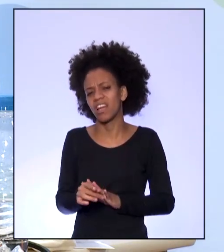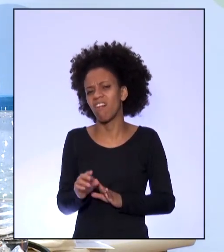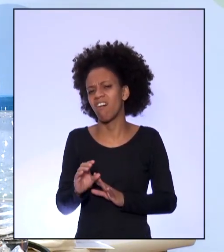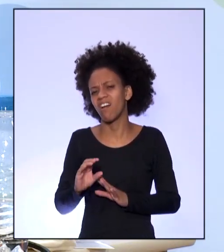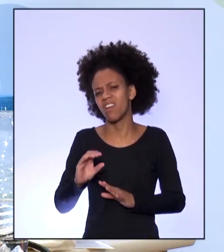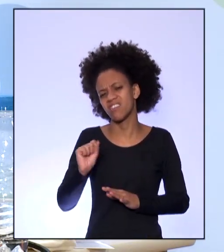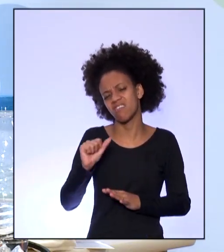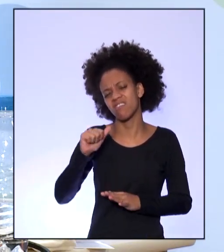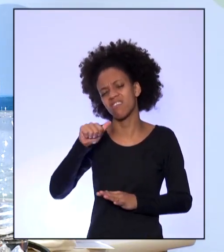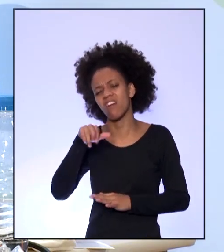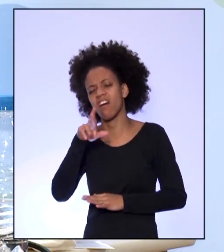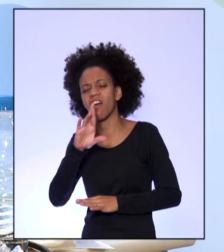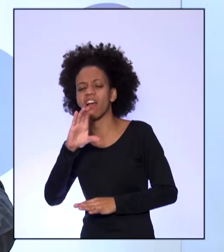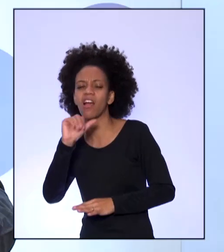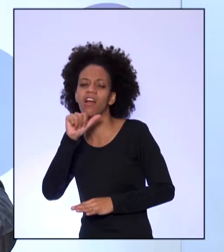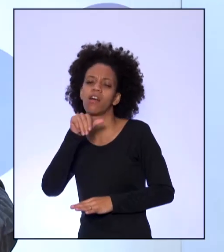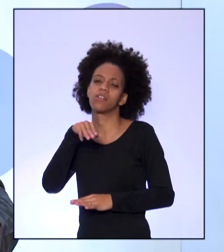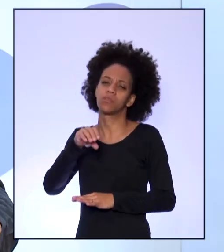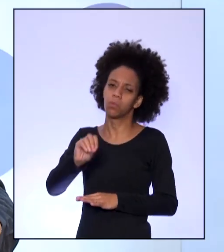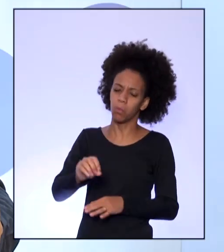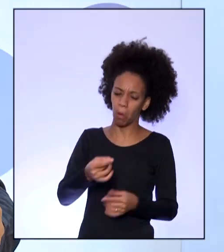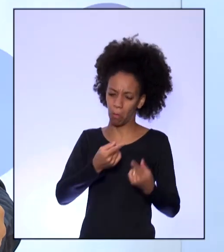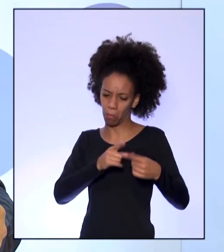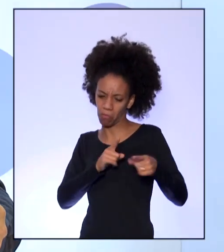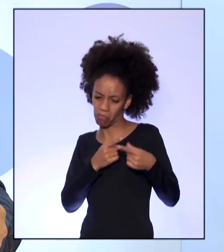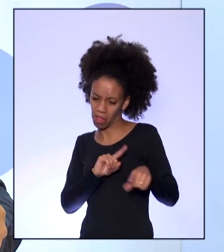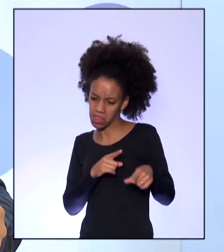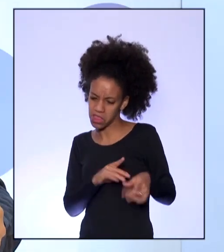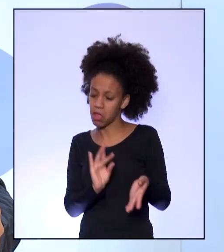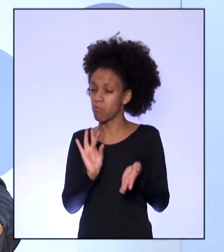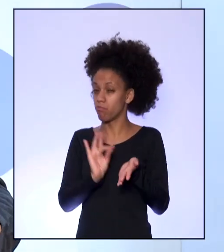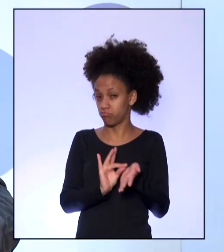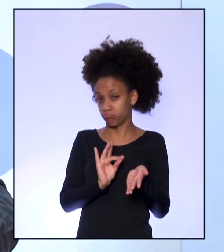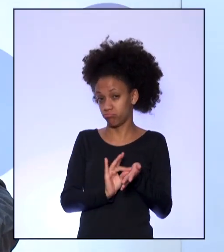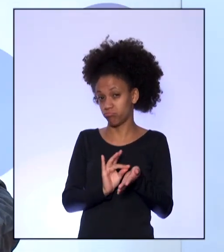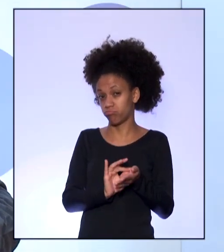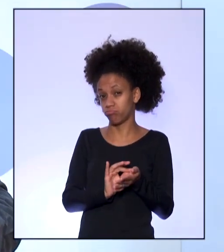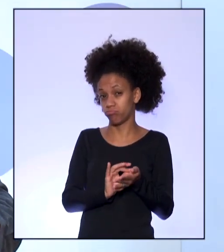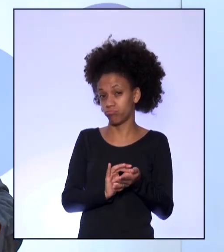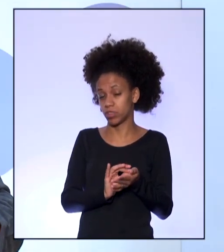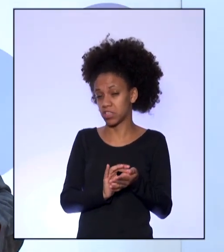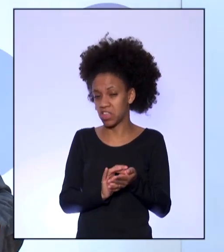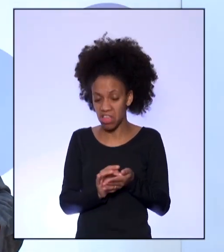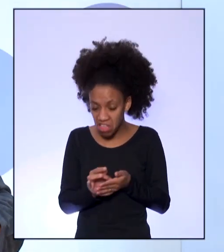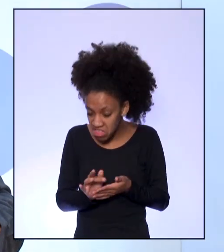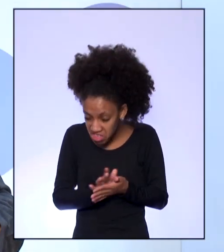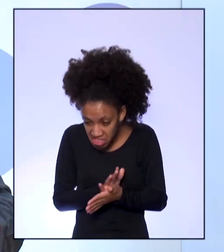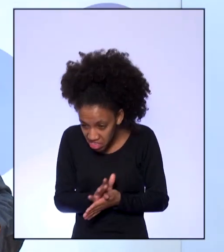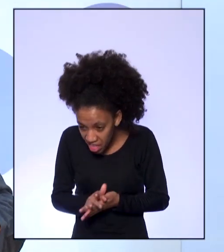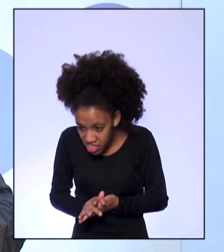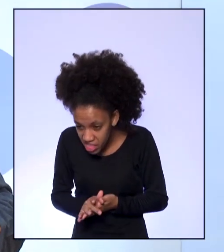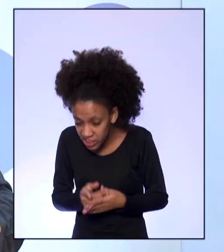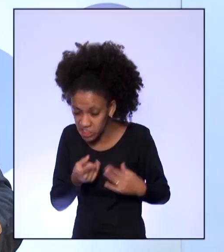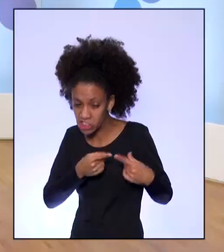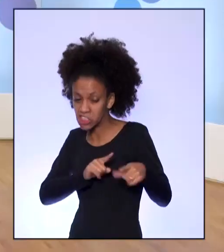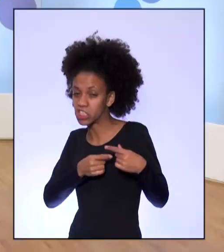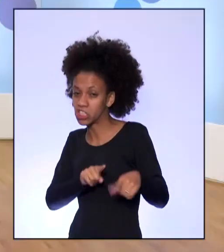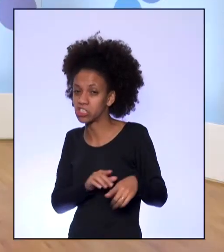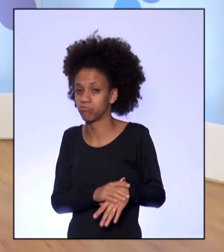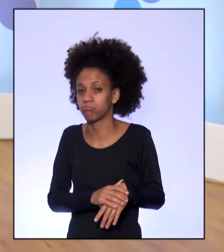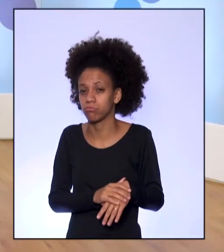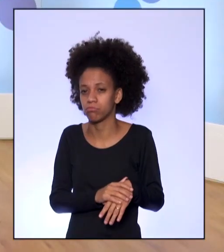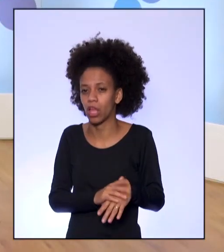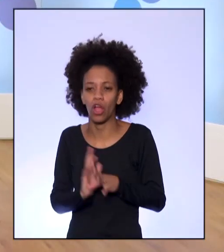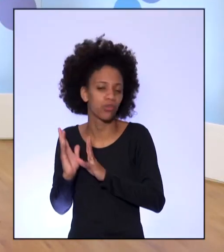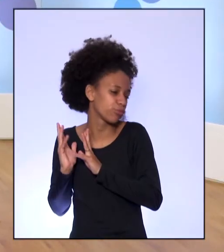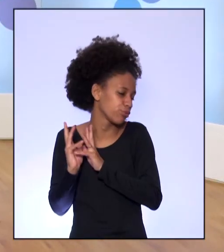sarcasmo, humor, é verdade? Exatamente, humor, sarcasmo, cyberbullying. Ninguém respondeu crítica ou ironia, todo mundo foi no